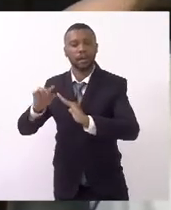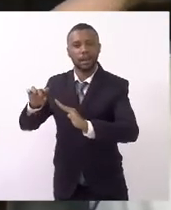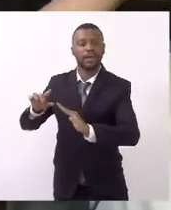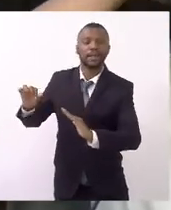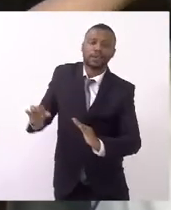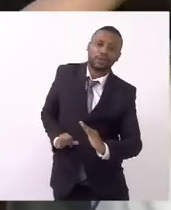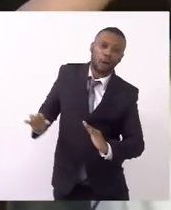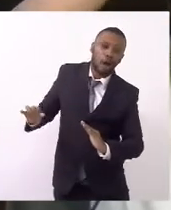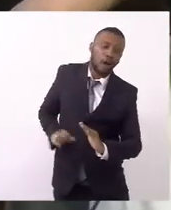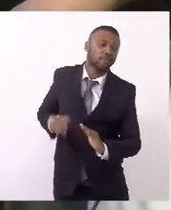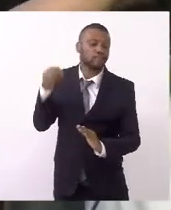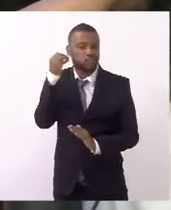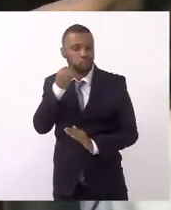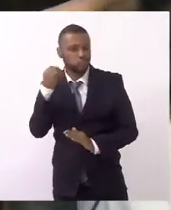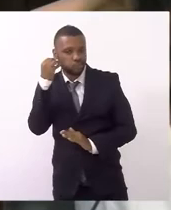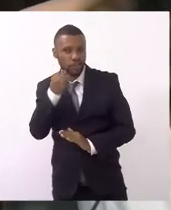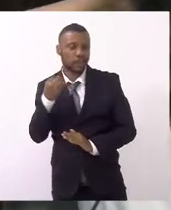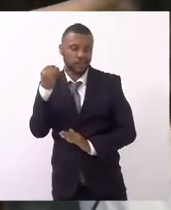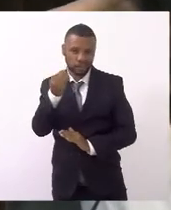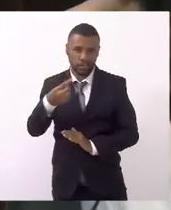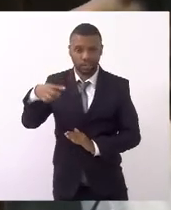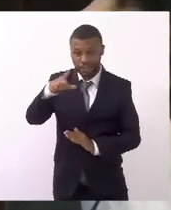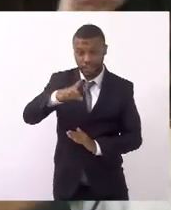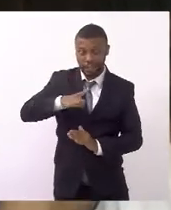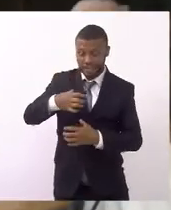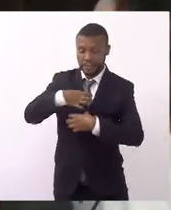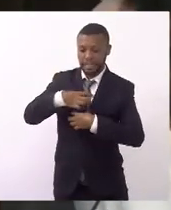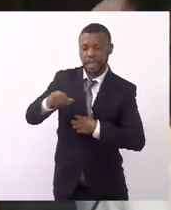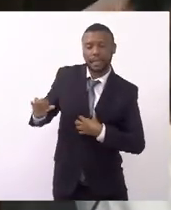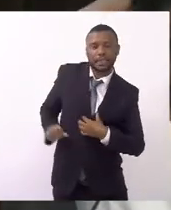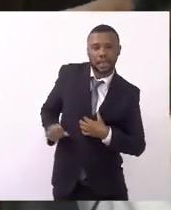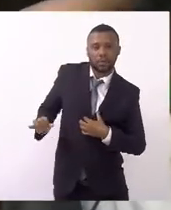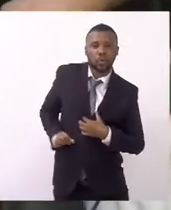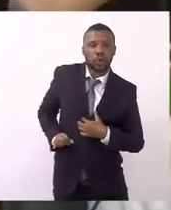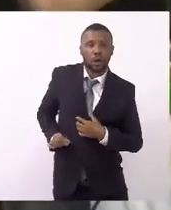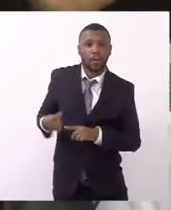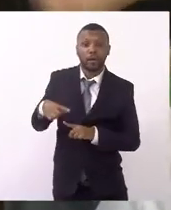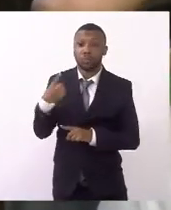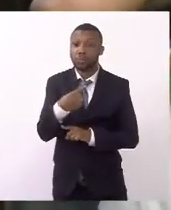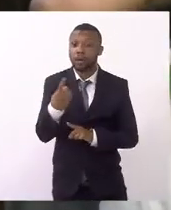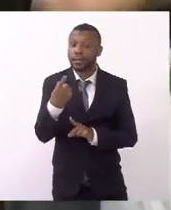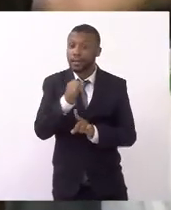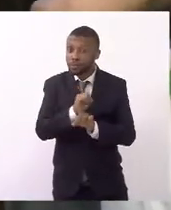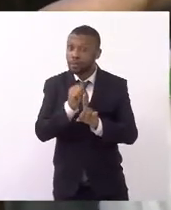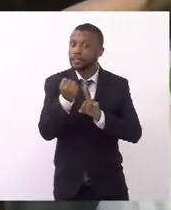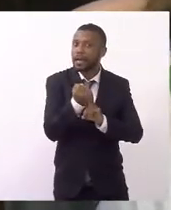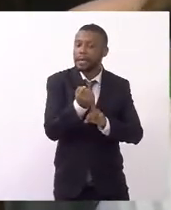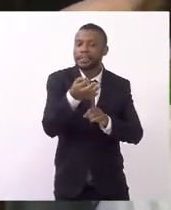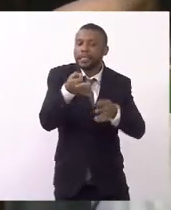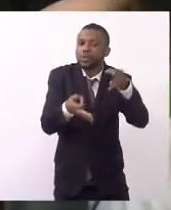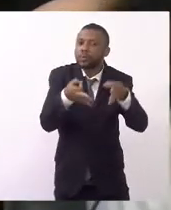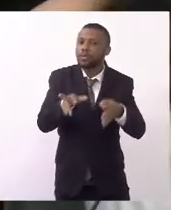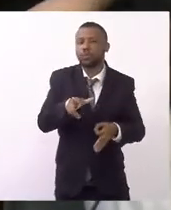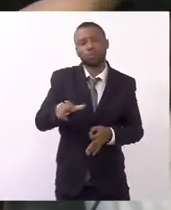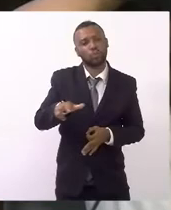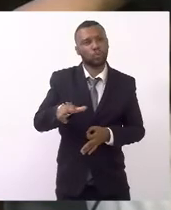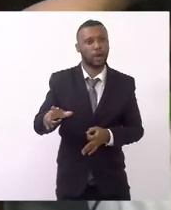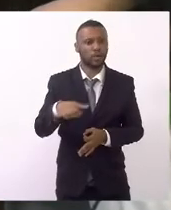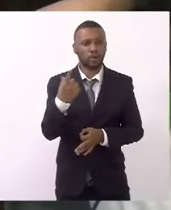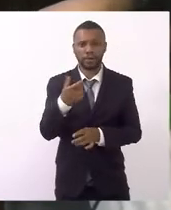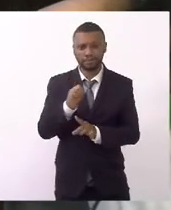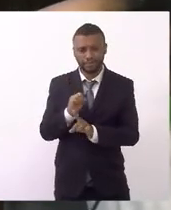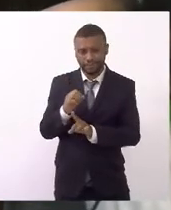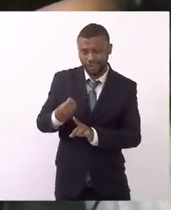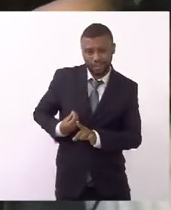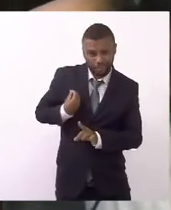saber né que quando você sentir em essa dor é porque a gente tá vivendo numa sociedade injusta que a gente está vivendo numa sociedade